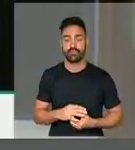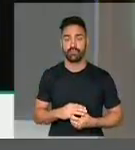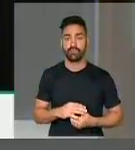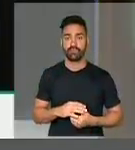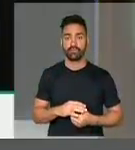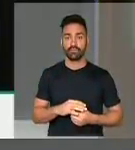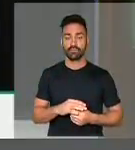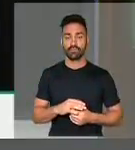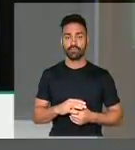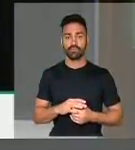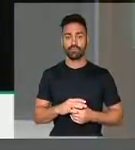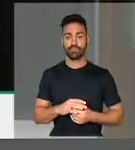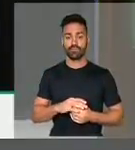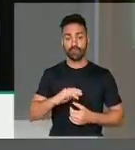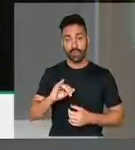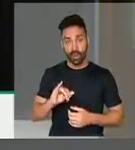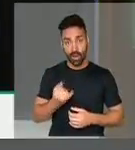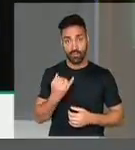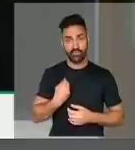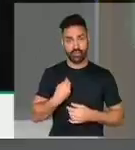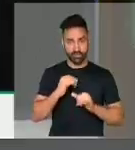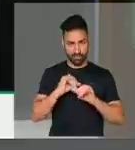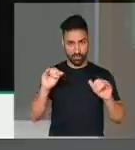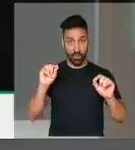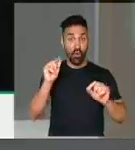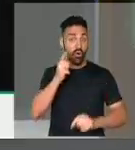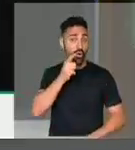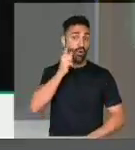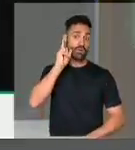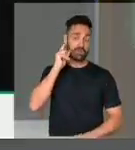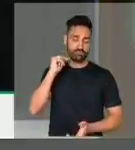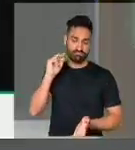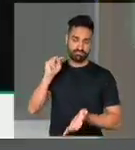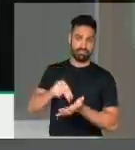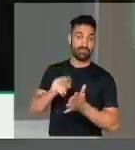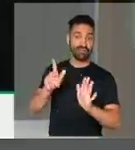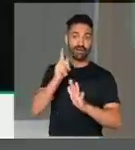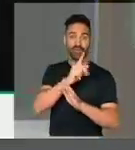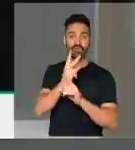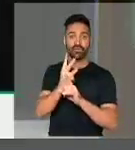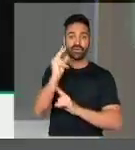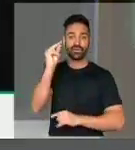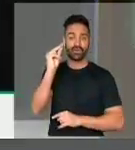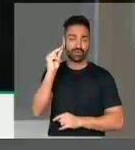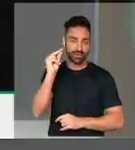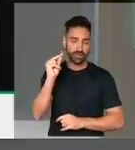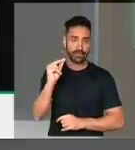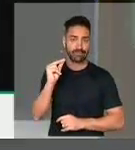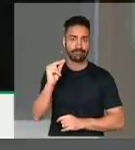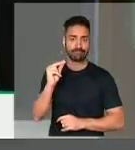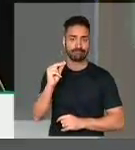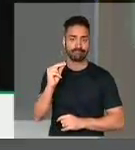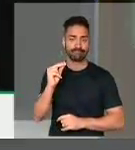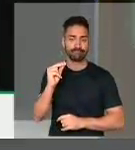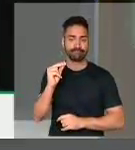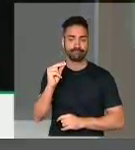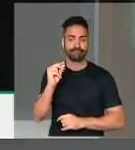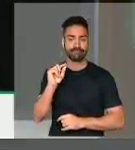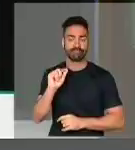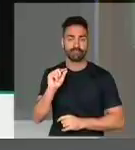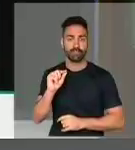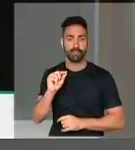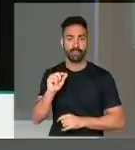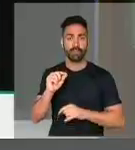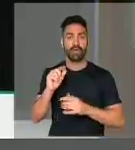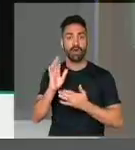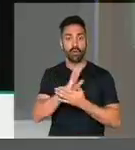Aproveitar, senhora presidente, para dizer que ontem nós tivemos aqui uma grande vitória de distritos